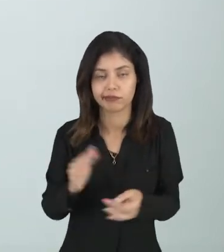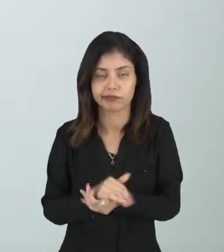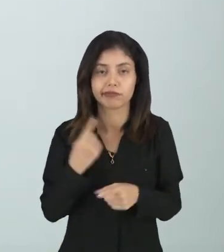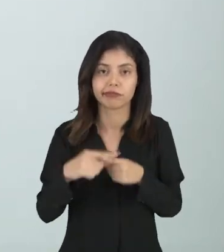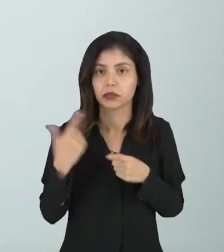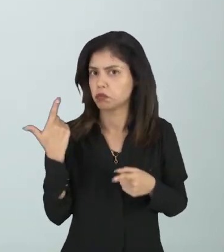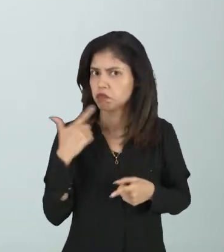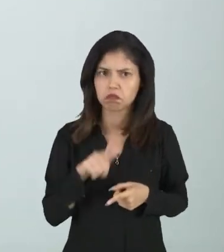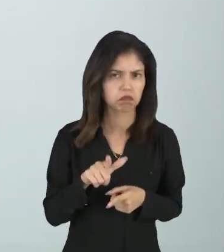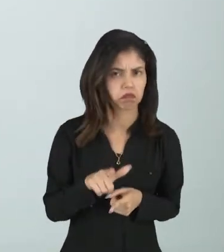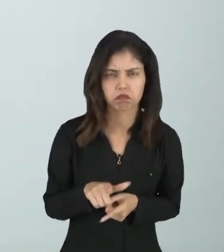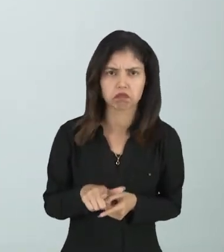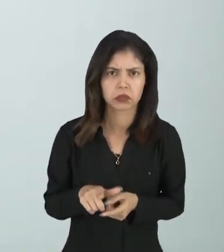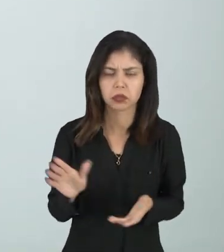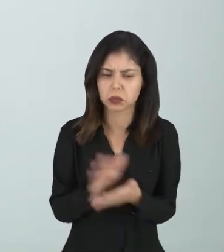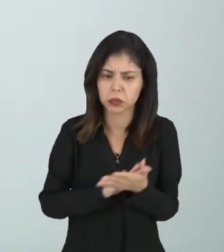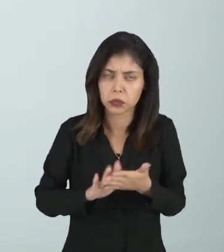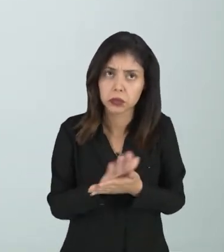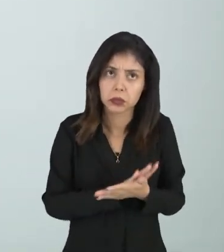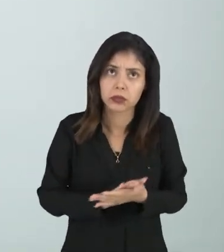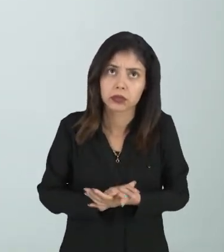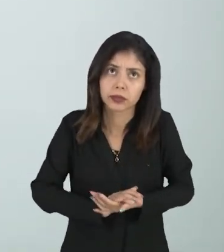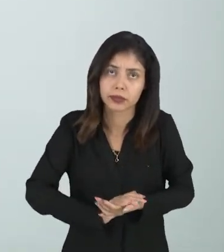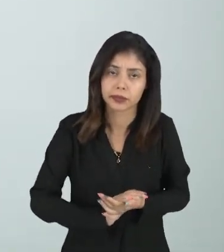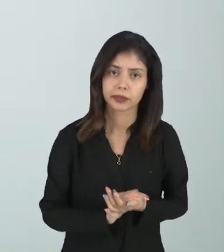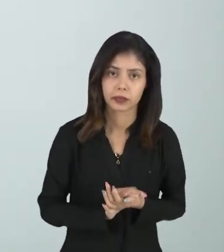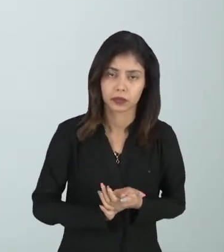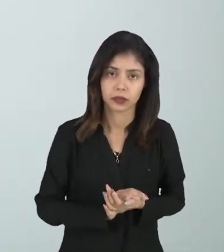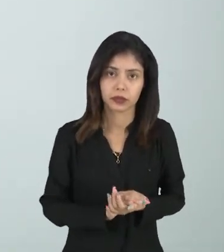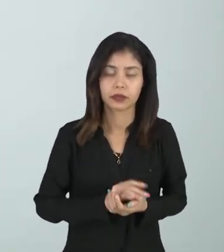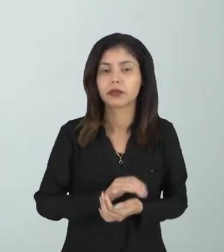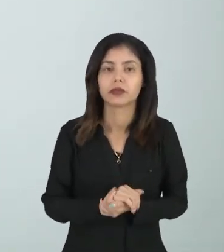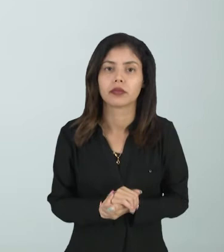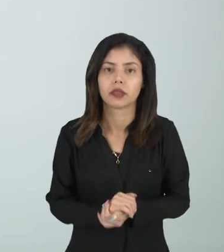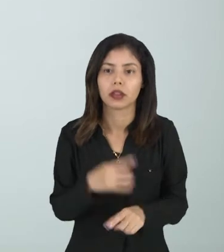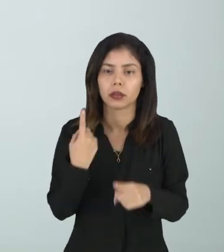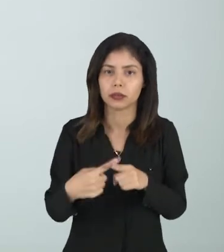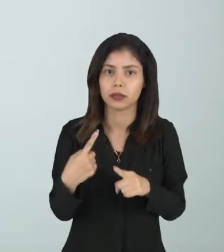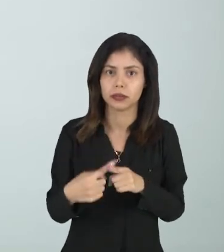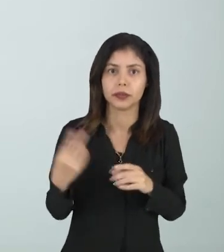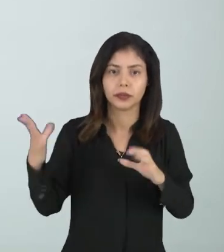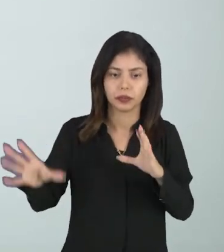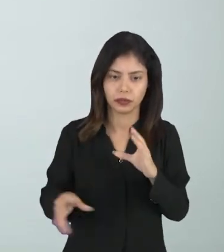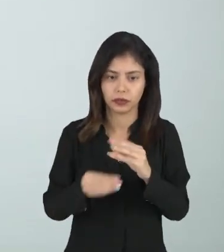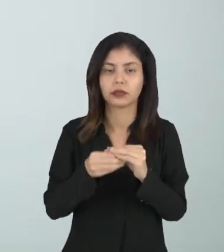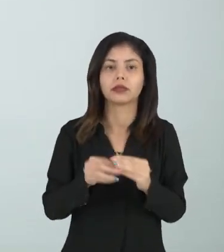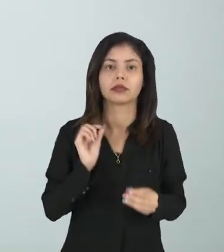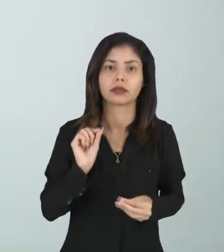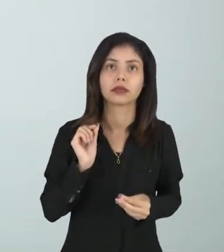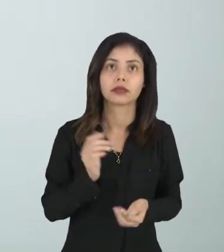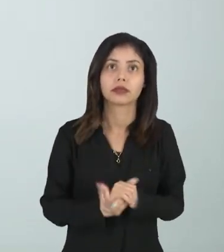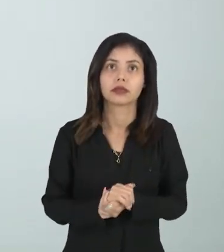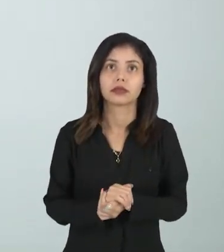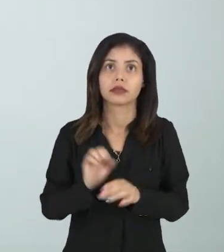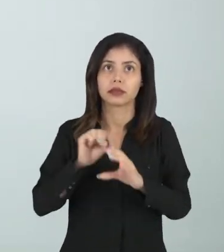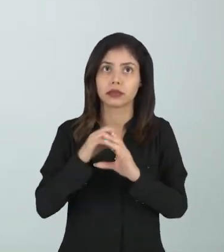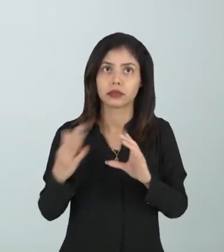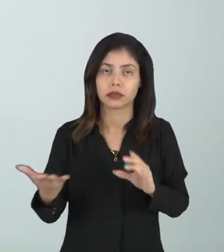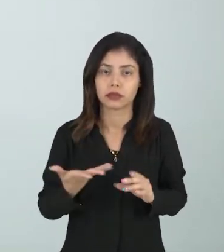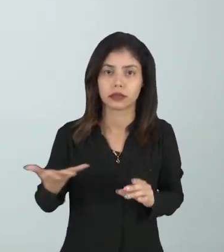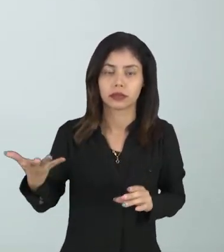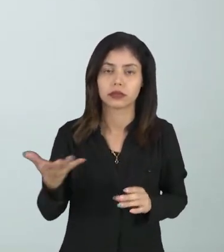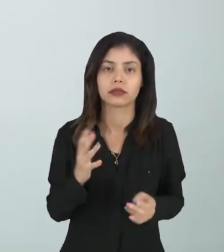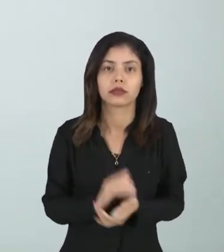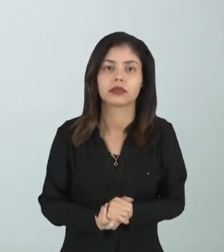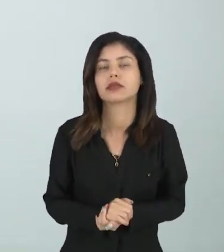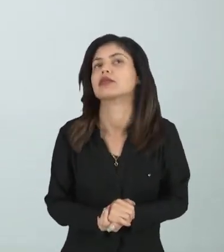porque eles não conseguem se encaixar em nenhum deles, então é a exceção à regra, tá? Por que eles não conseguem se encaixar? Vamos estudar agora as características